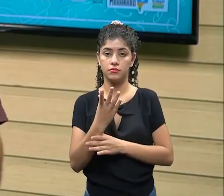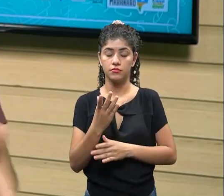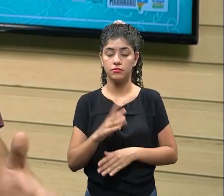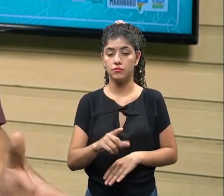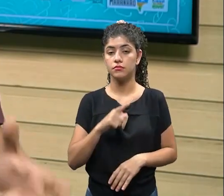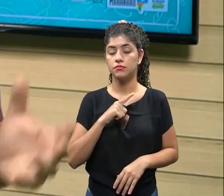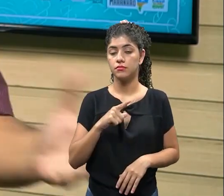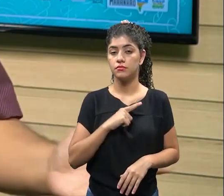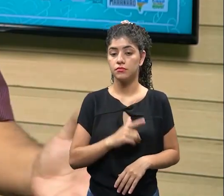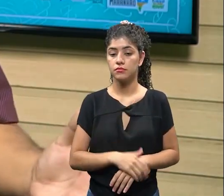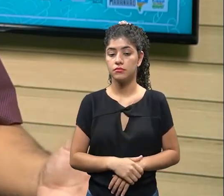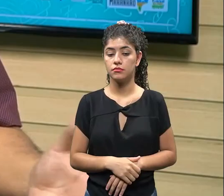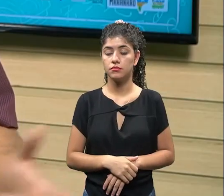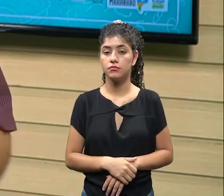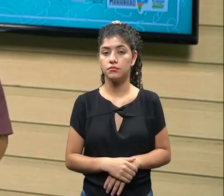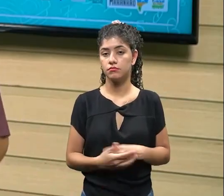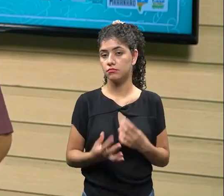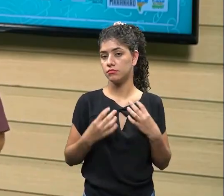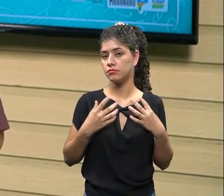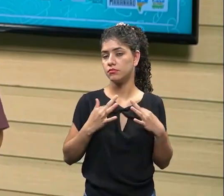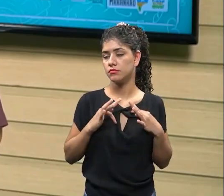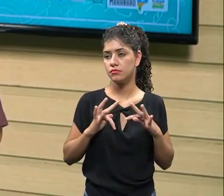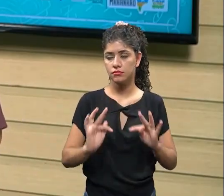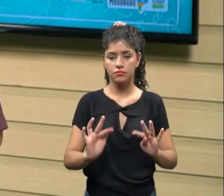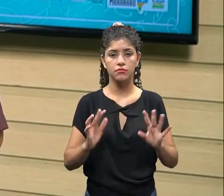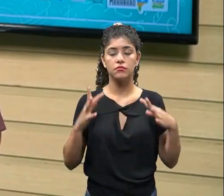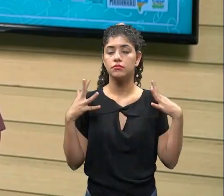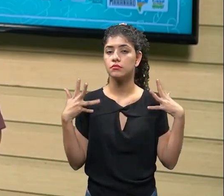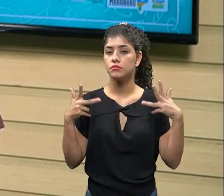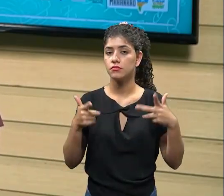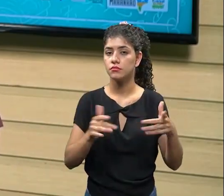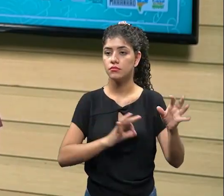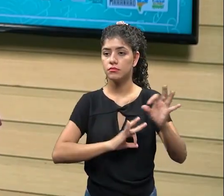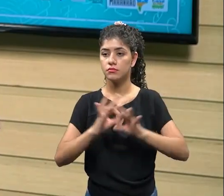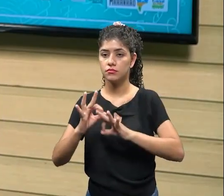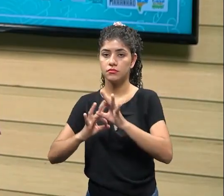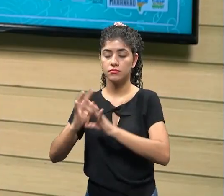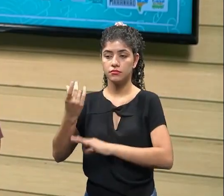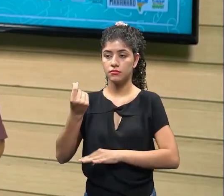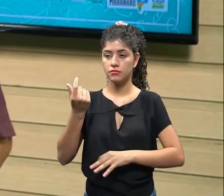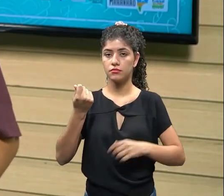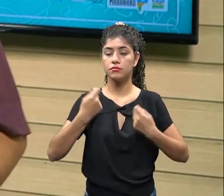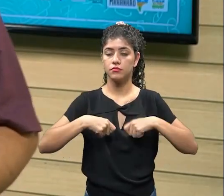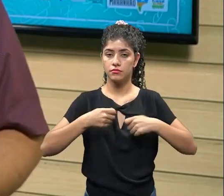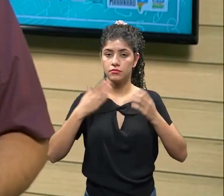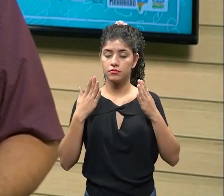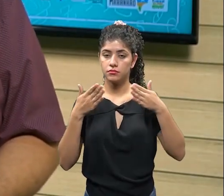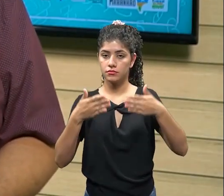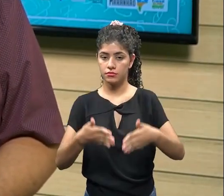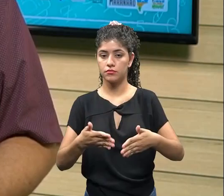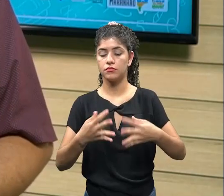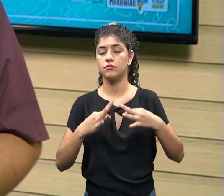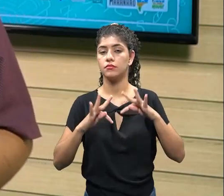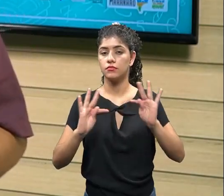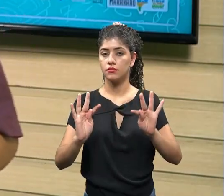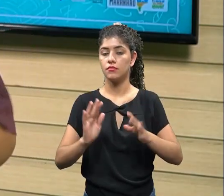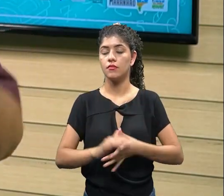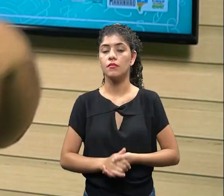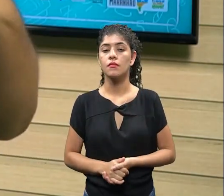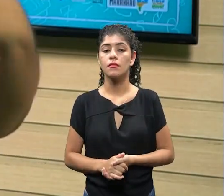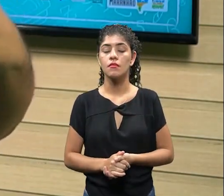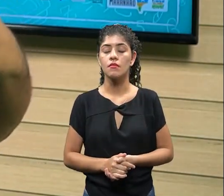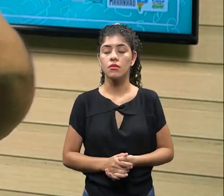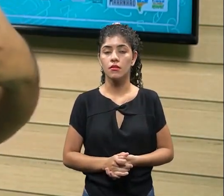está relacionado à tecnologia, então todo o meu planejamento financeiro ela tem que estar ligado à questão tecnológica, então